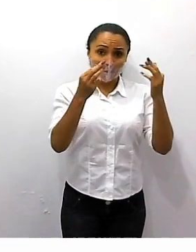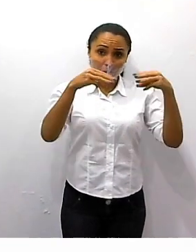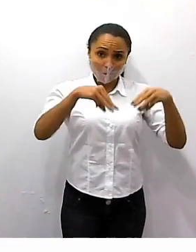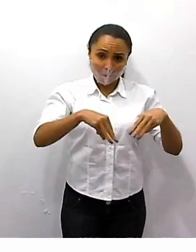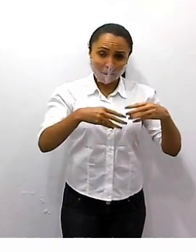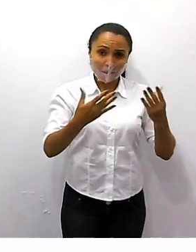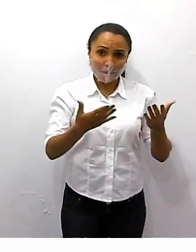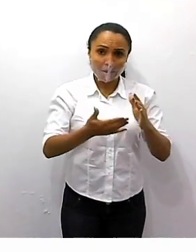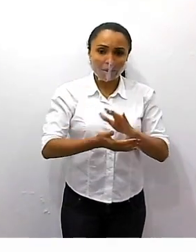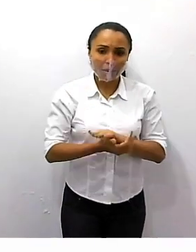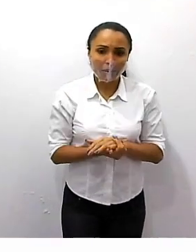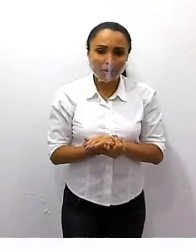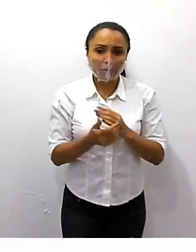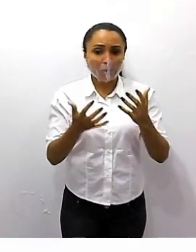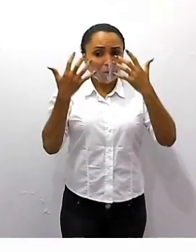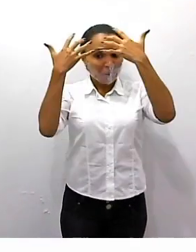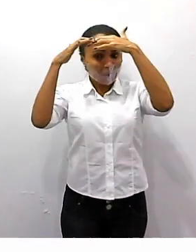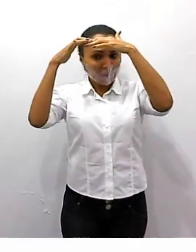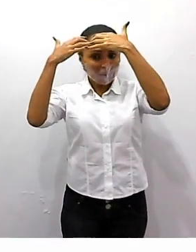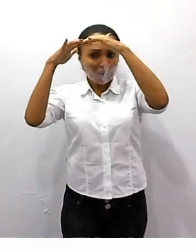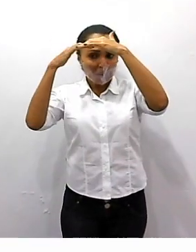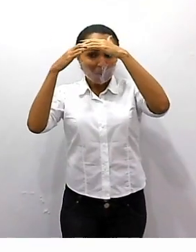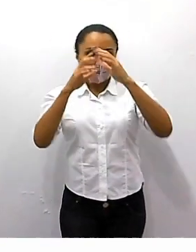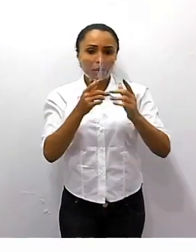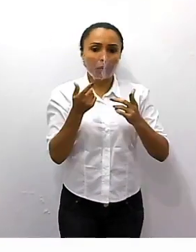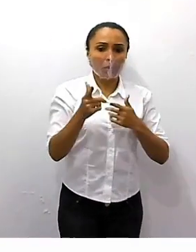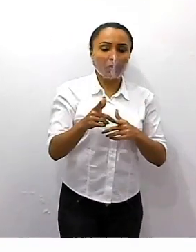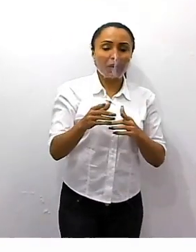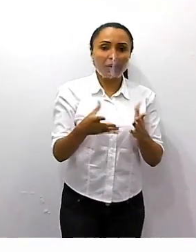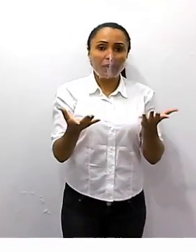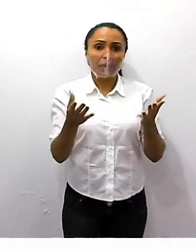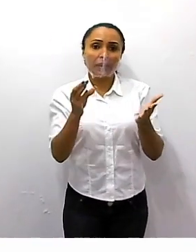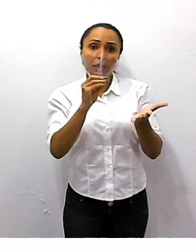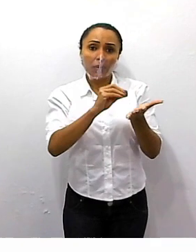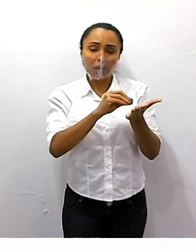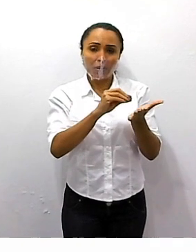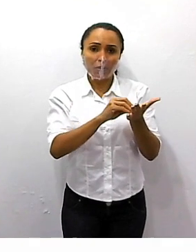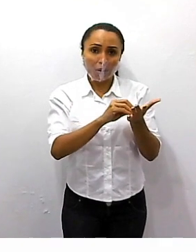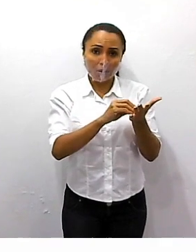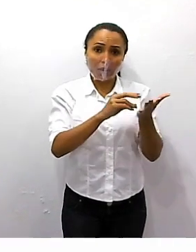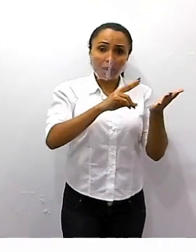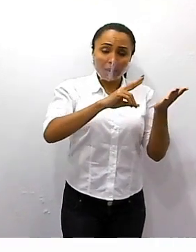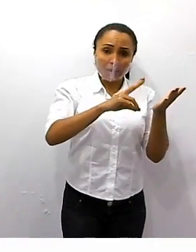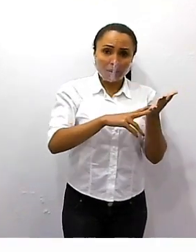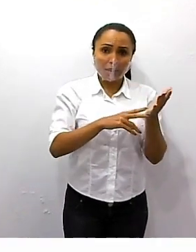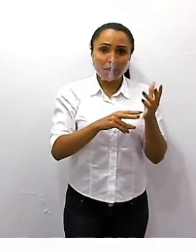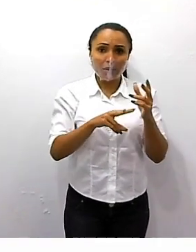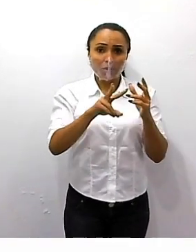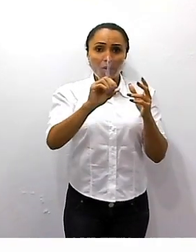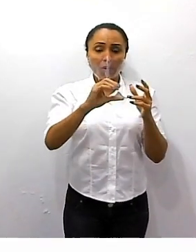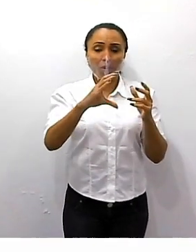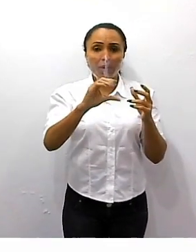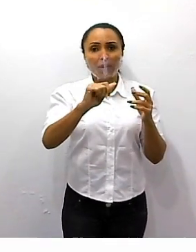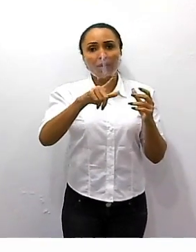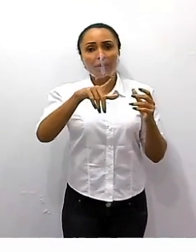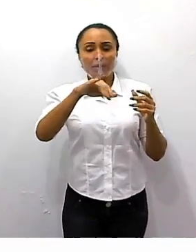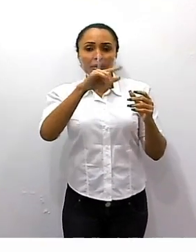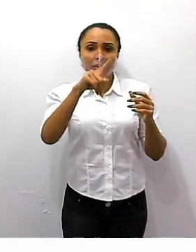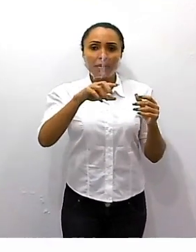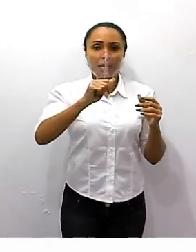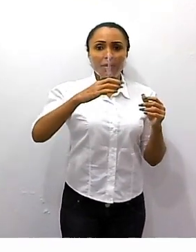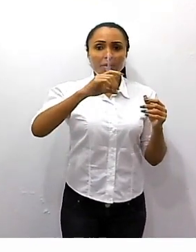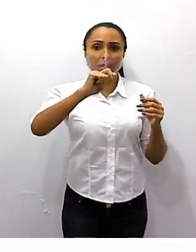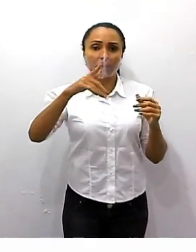danos causados ao cérebro têm por finalidade provocar a falta de vocalização dos ratos. Opa, finalidade? Tem um objetivo,